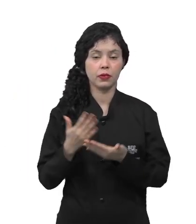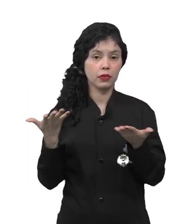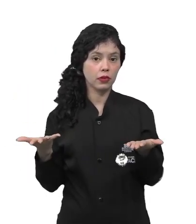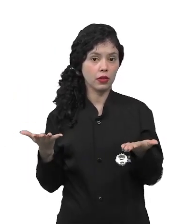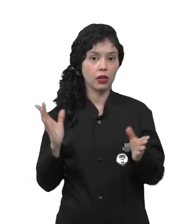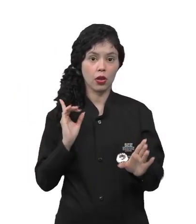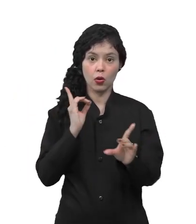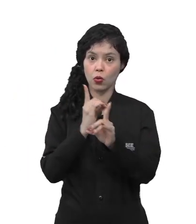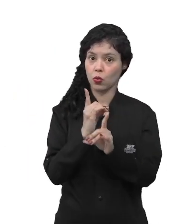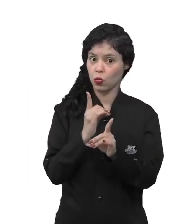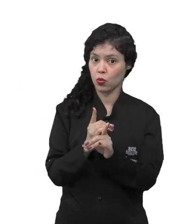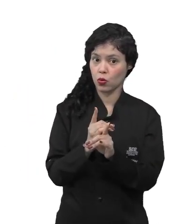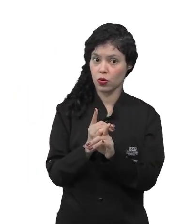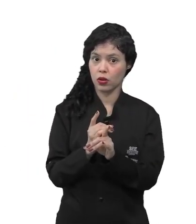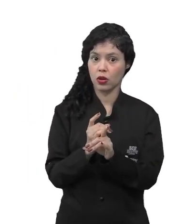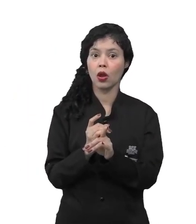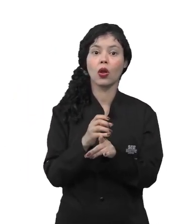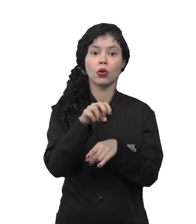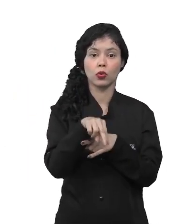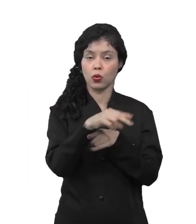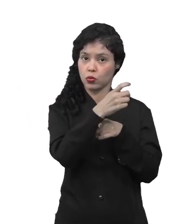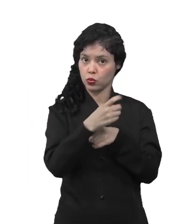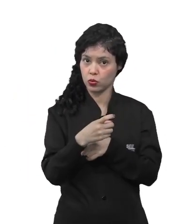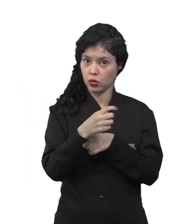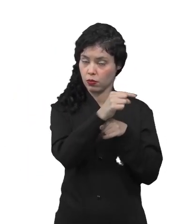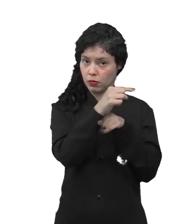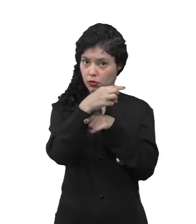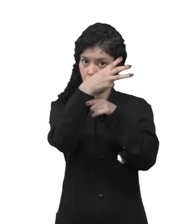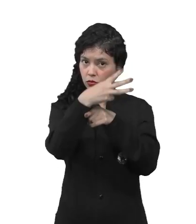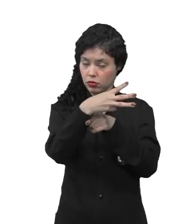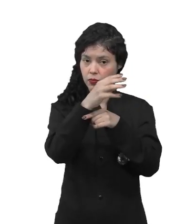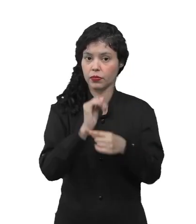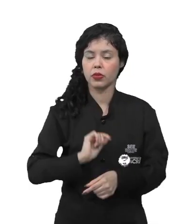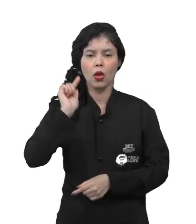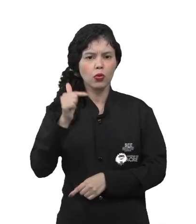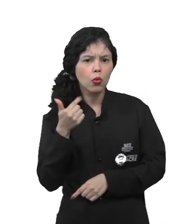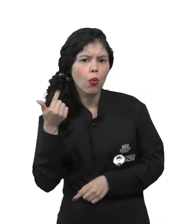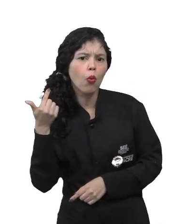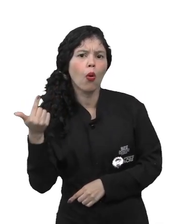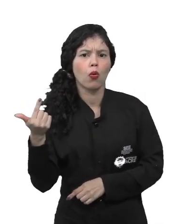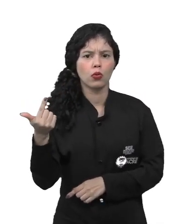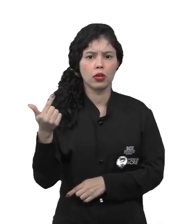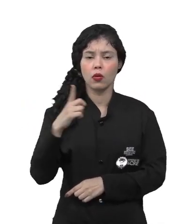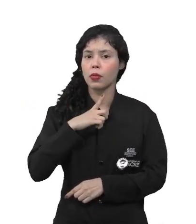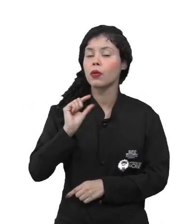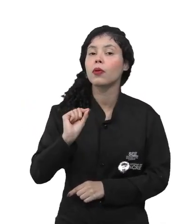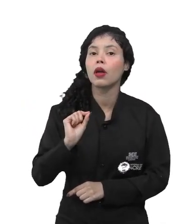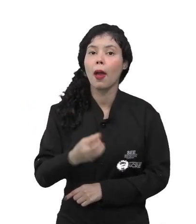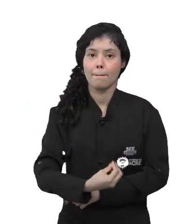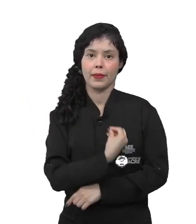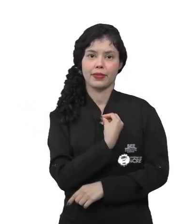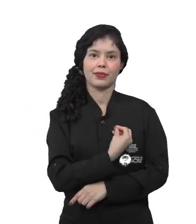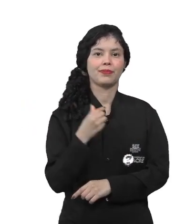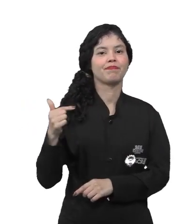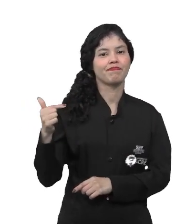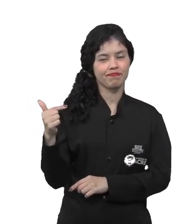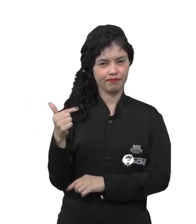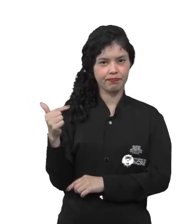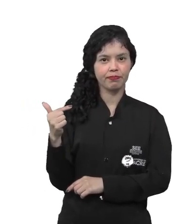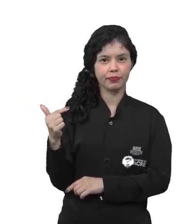Já achei aqui o NOx do nitrogênio, que é o que eu estou analisando. Do outro lado, eu tenho a presença de